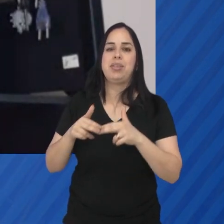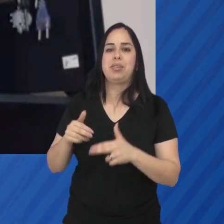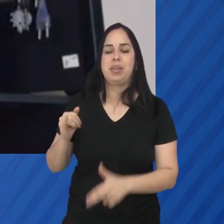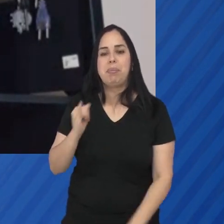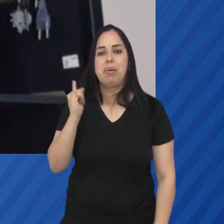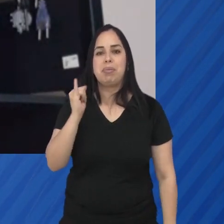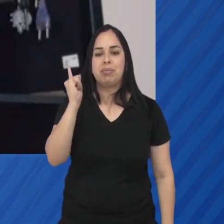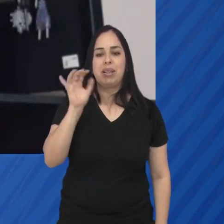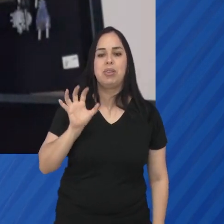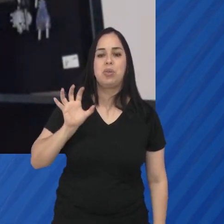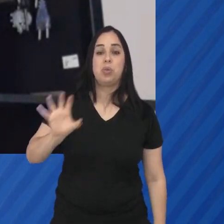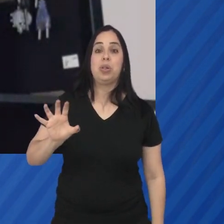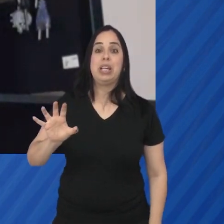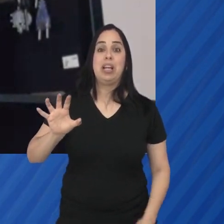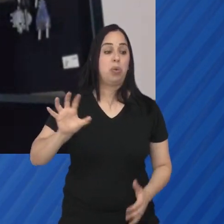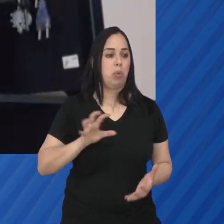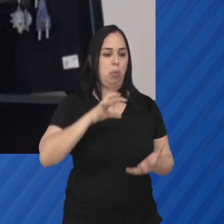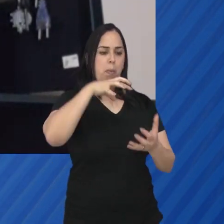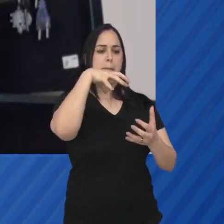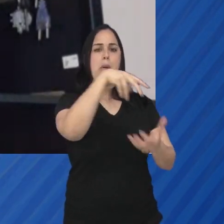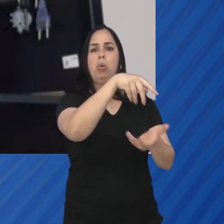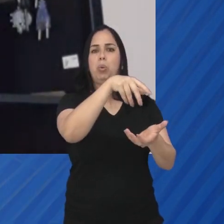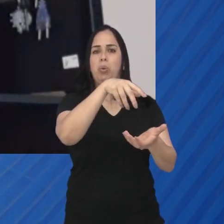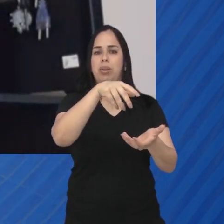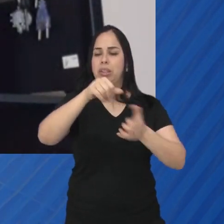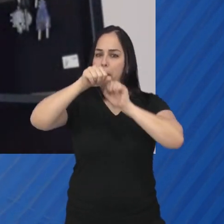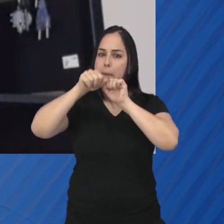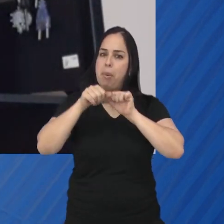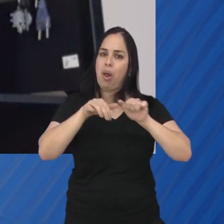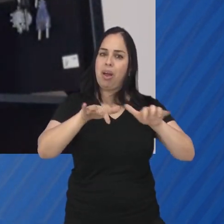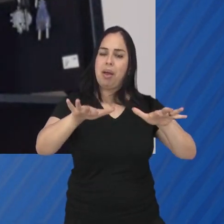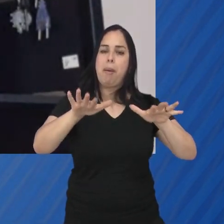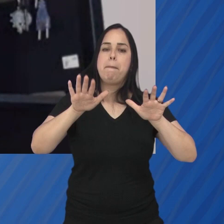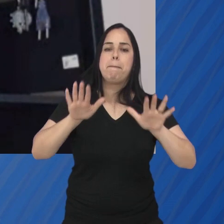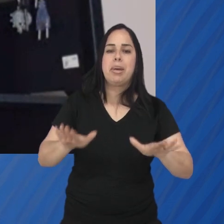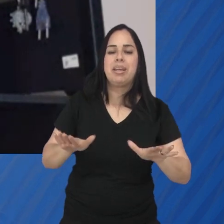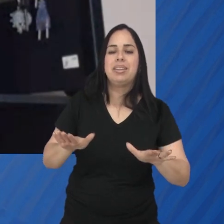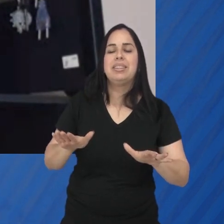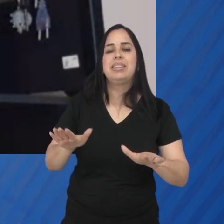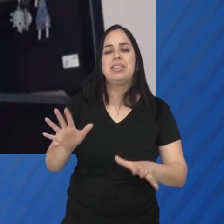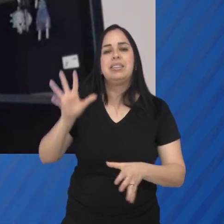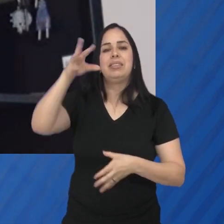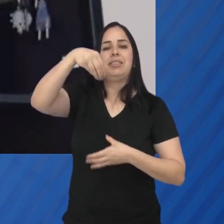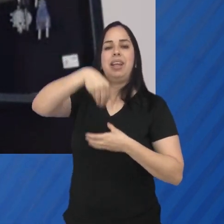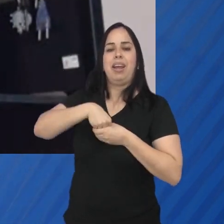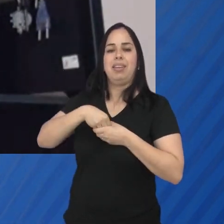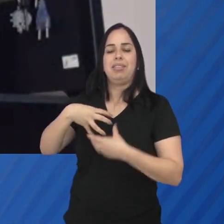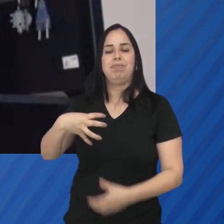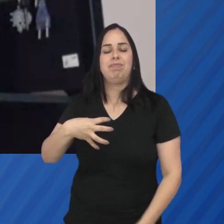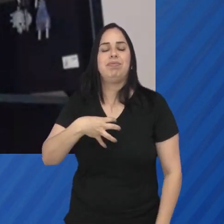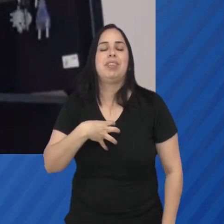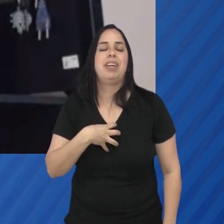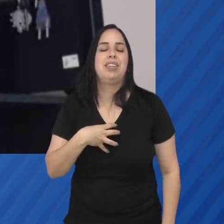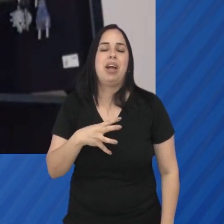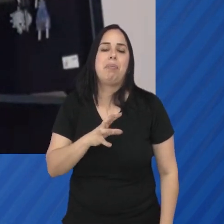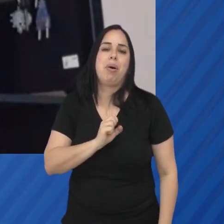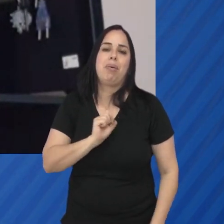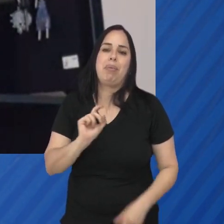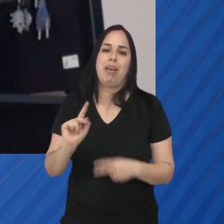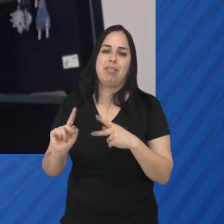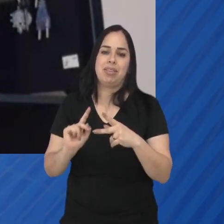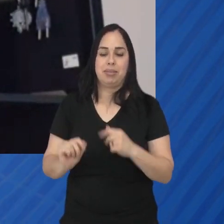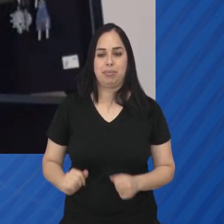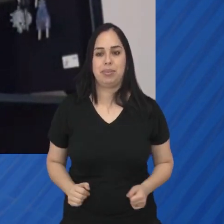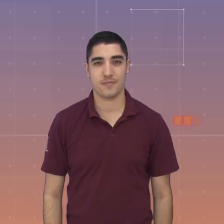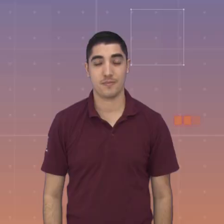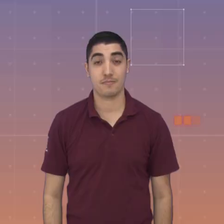a importância do ser, ele é um cidadão do mundo, mas que leva em si a paixão pela cidade que ele